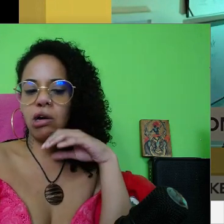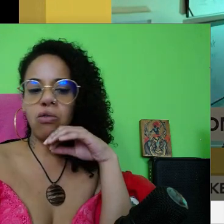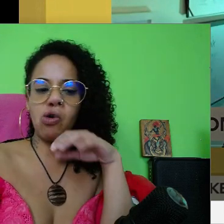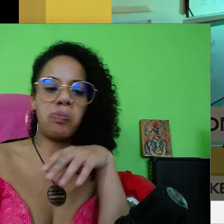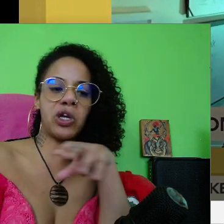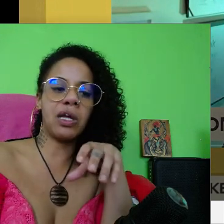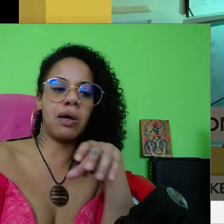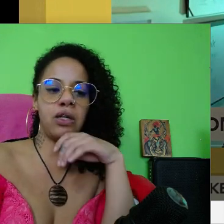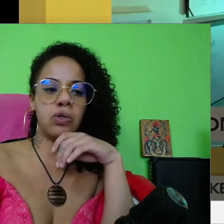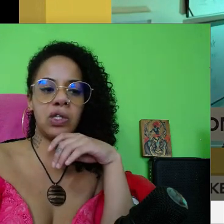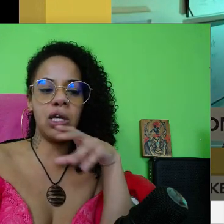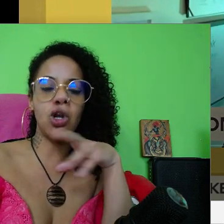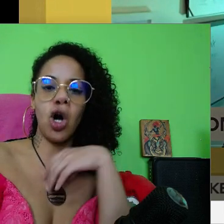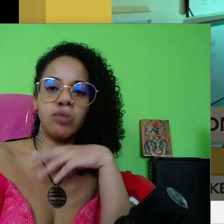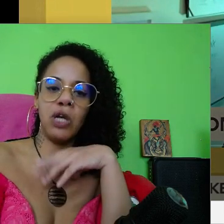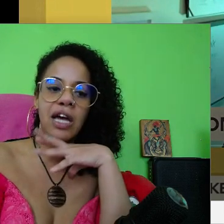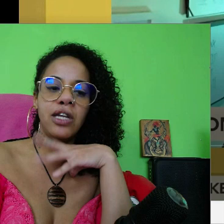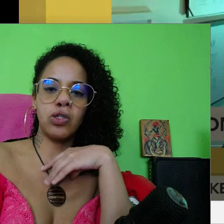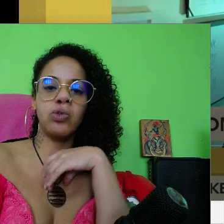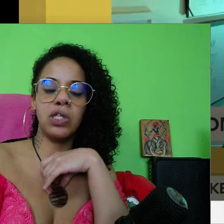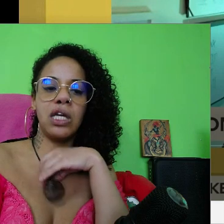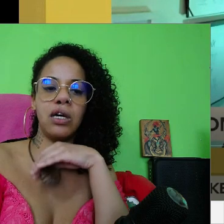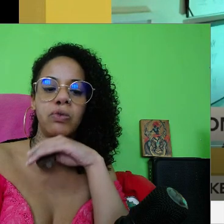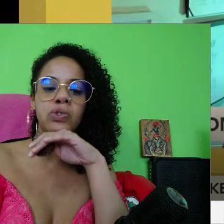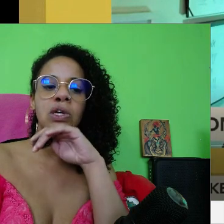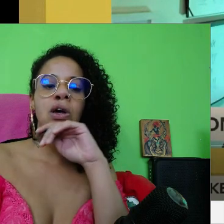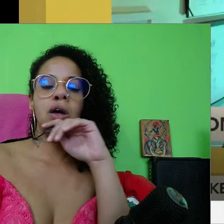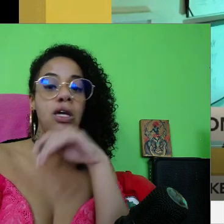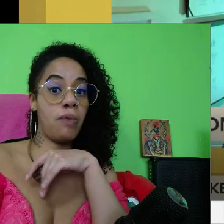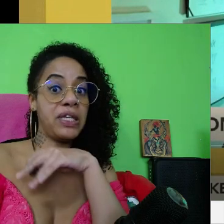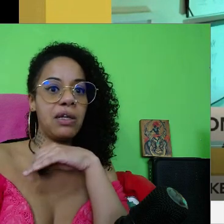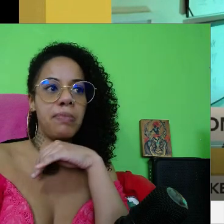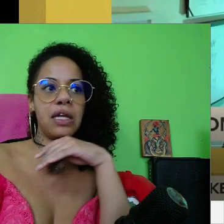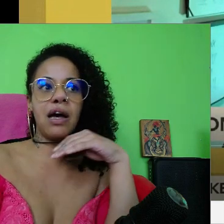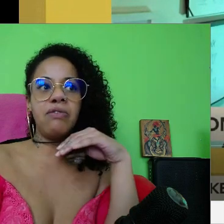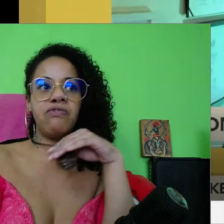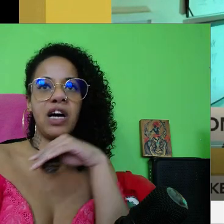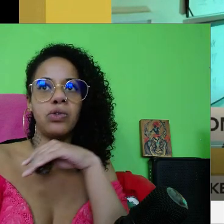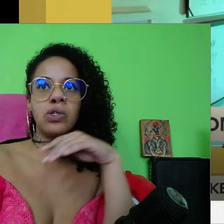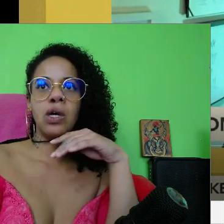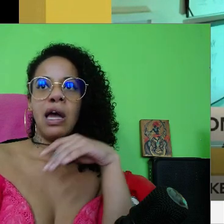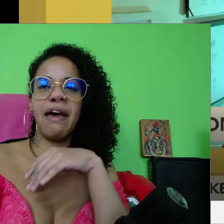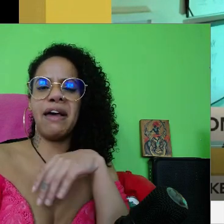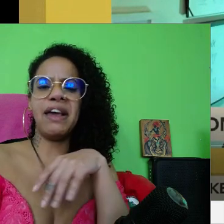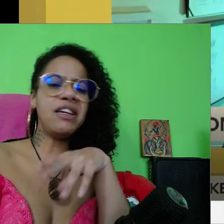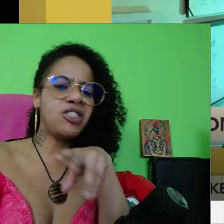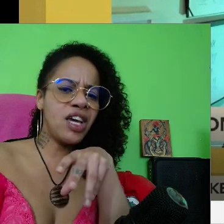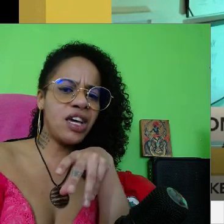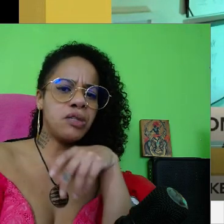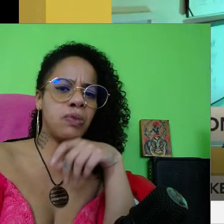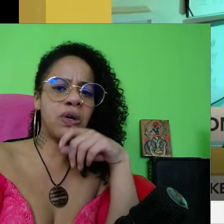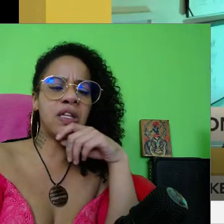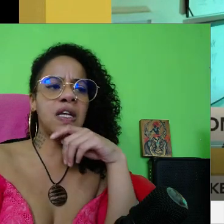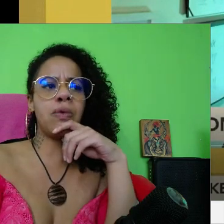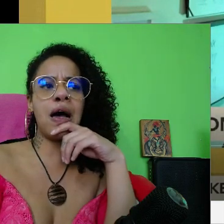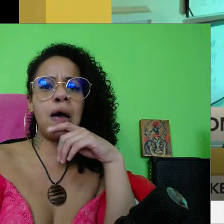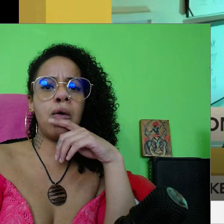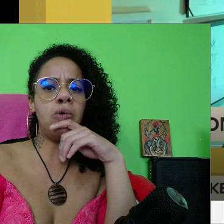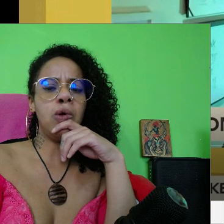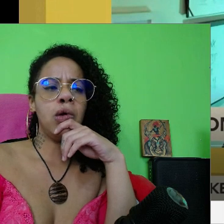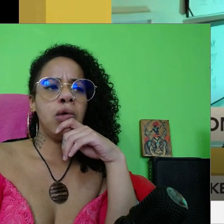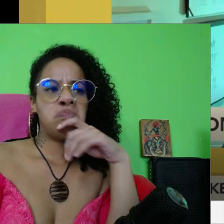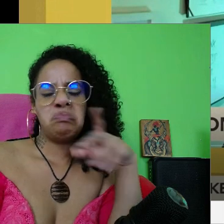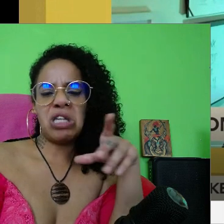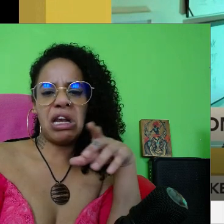de boinha com comportamentos que nós mulheres consideramos e homens também tá vários é ele diz muito